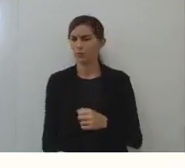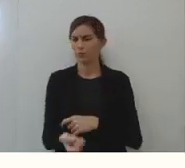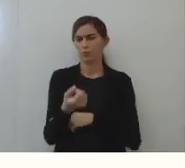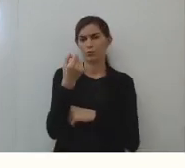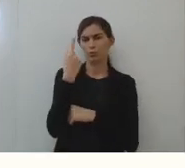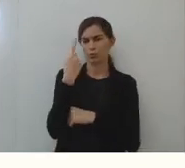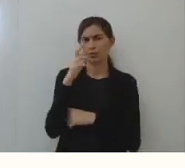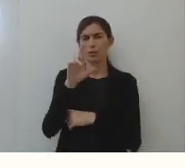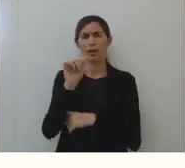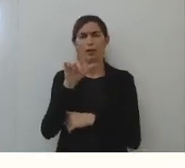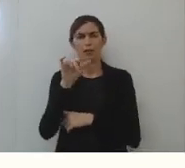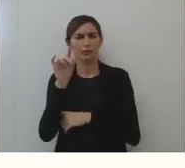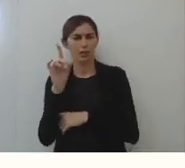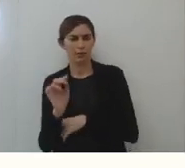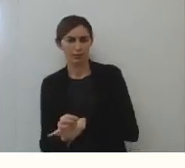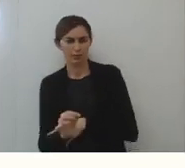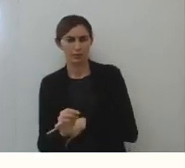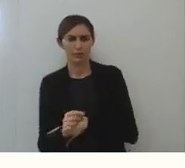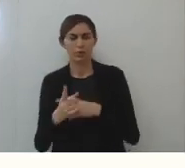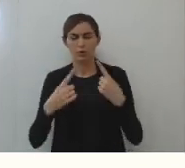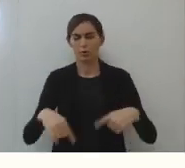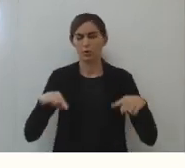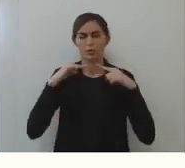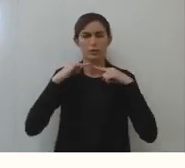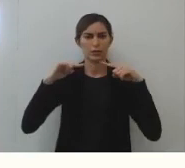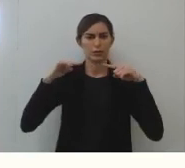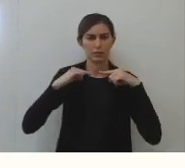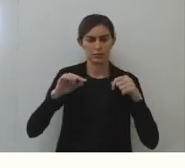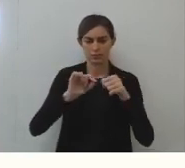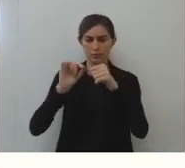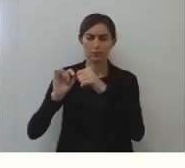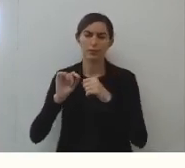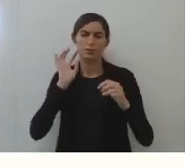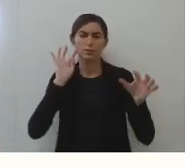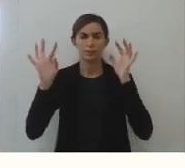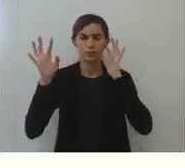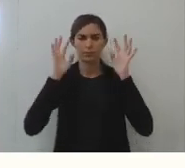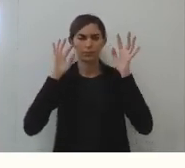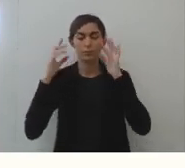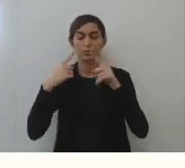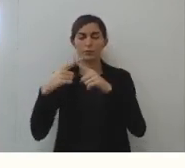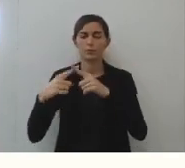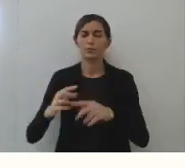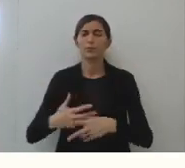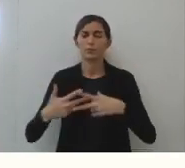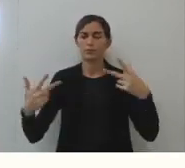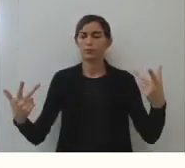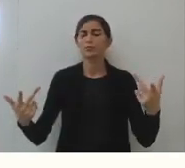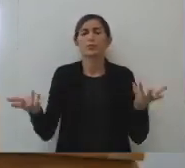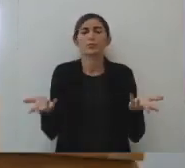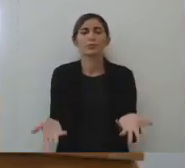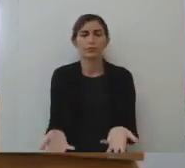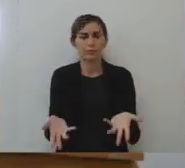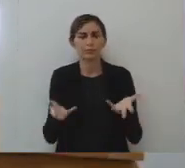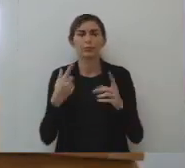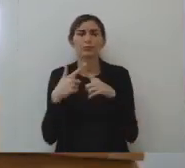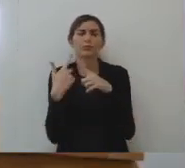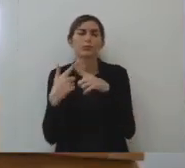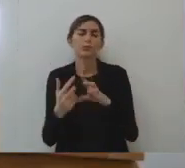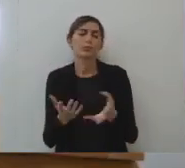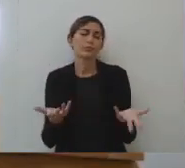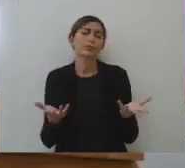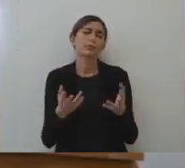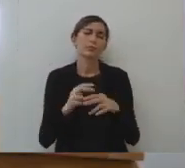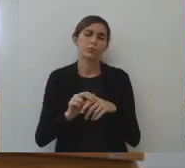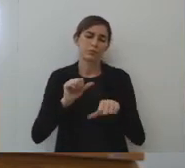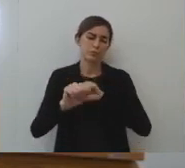essa realidade e a nossa crítica faz com que a gente reflita: por que as coisas têm que ser desse jeito? Por que isso não